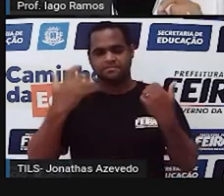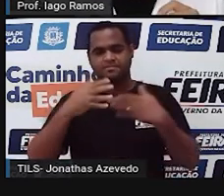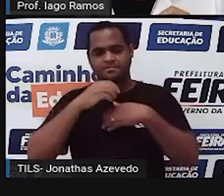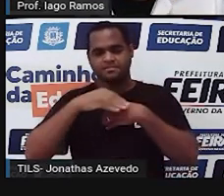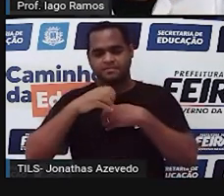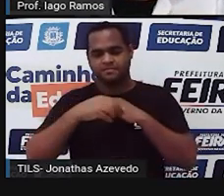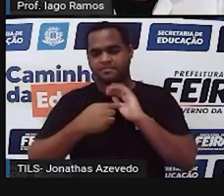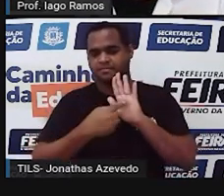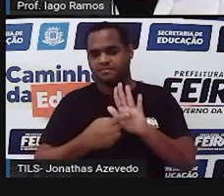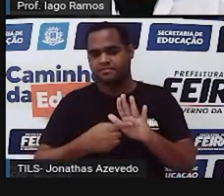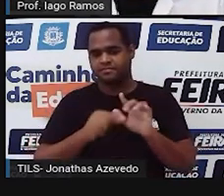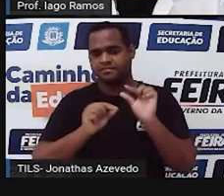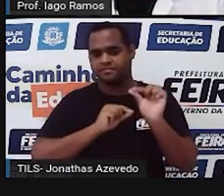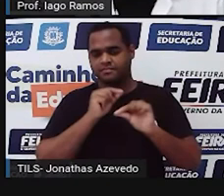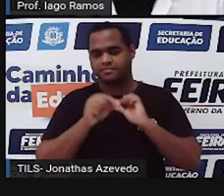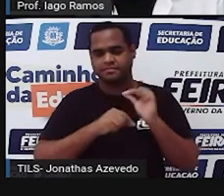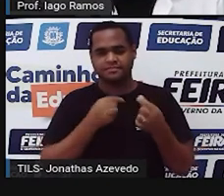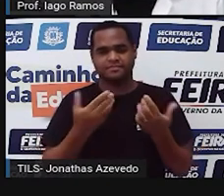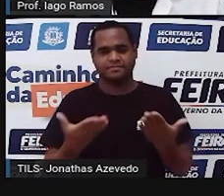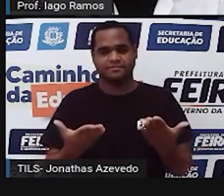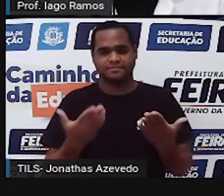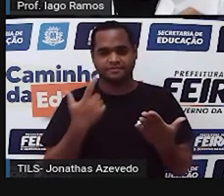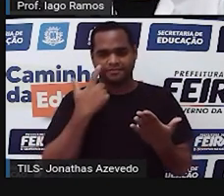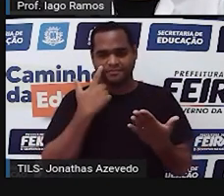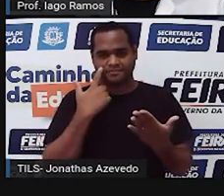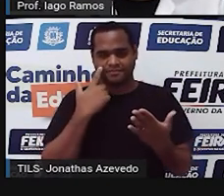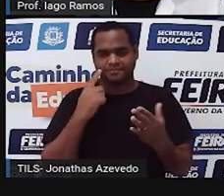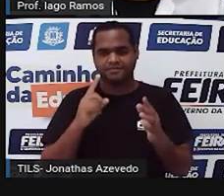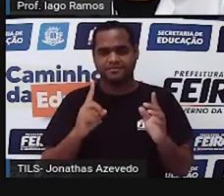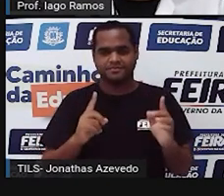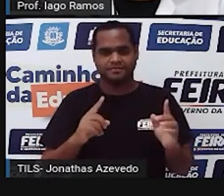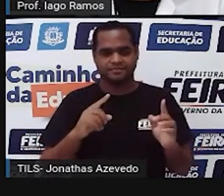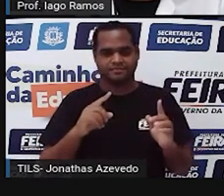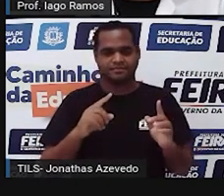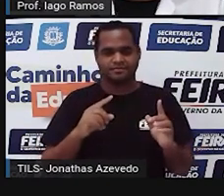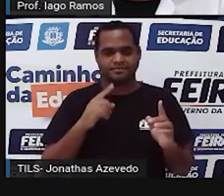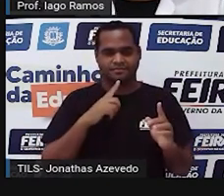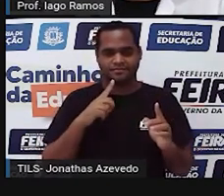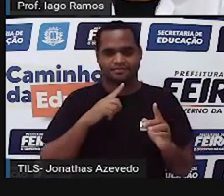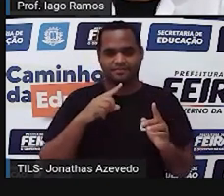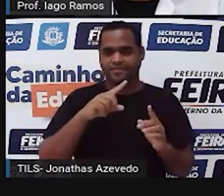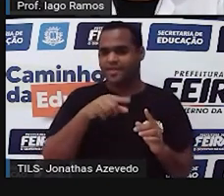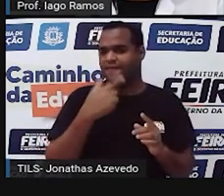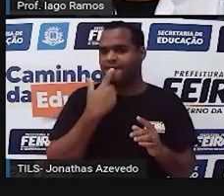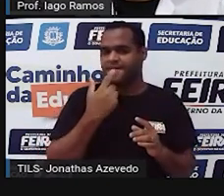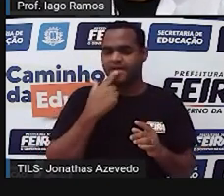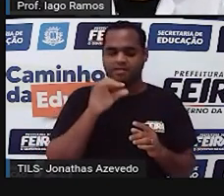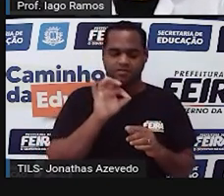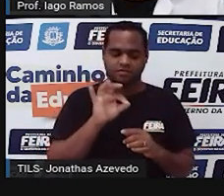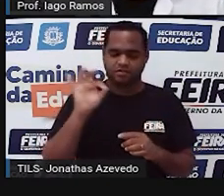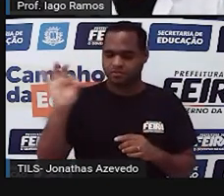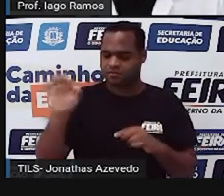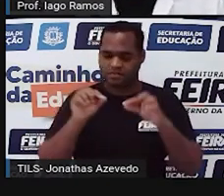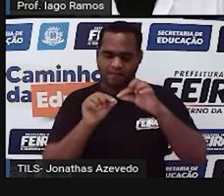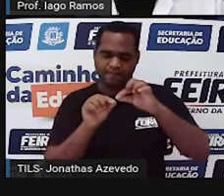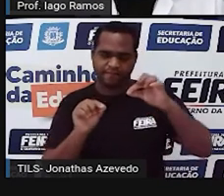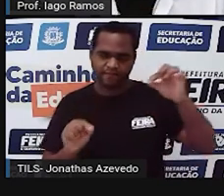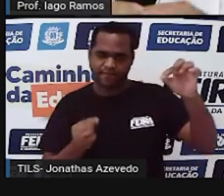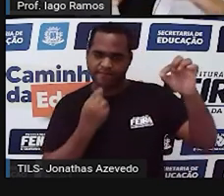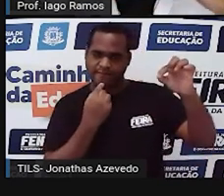ó eu vou mover aqueles lados do triângulo que estão em vermelho vou tirar dali